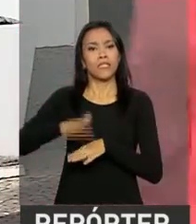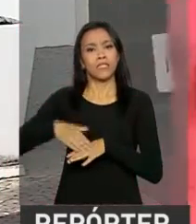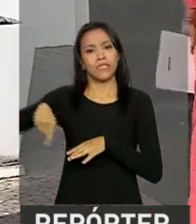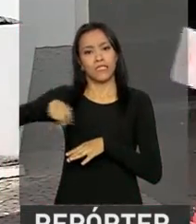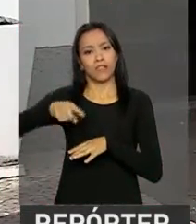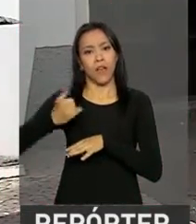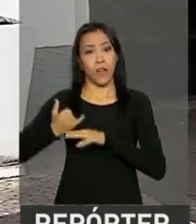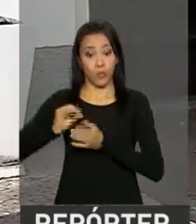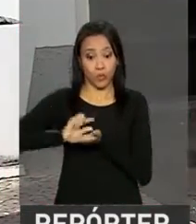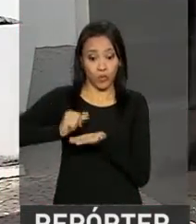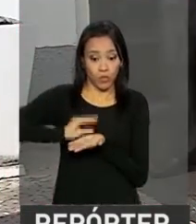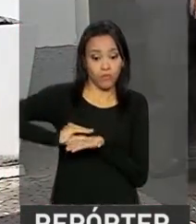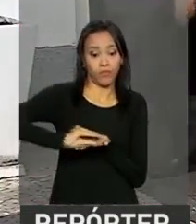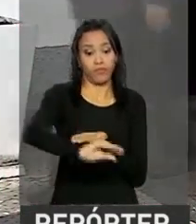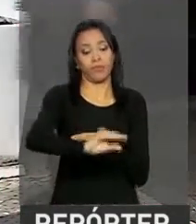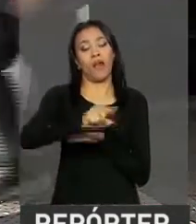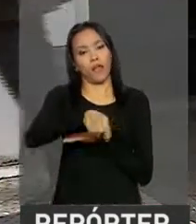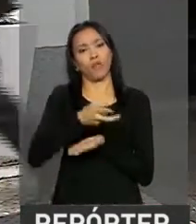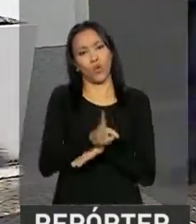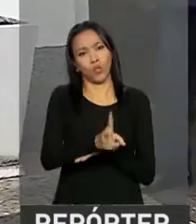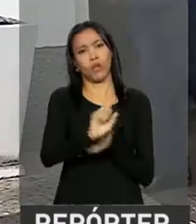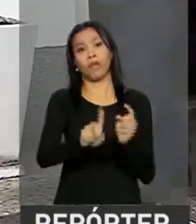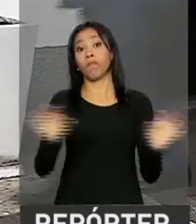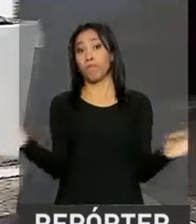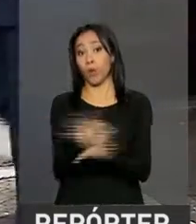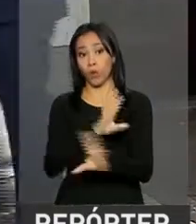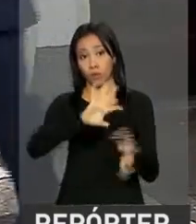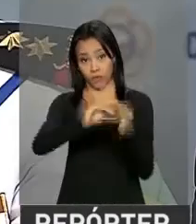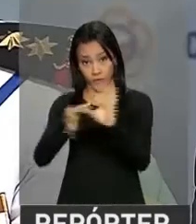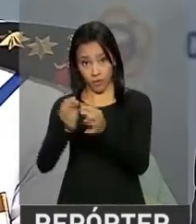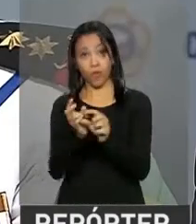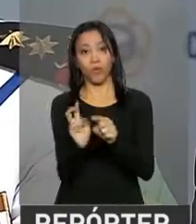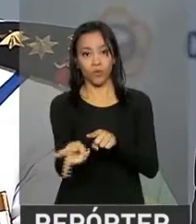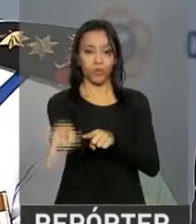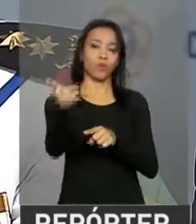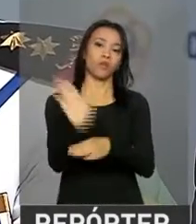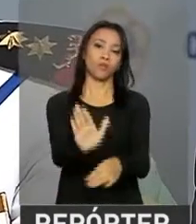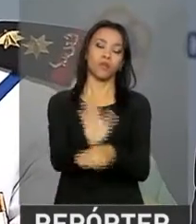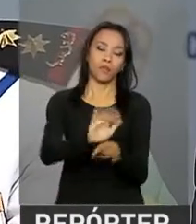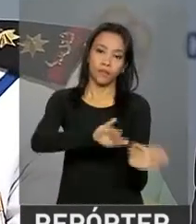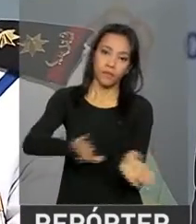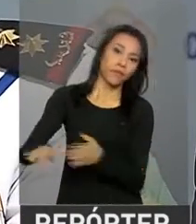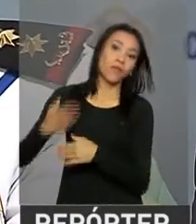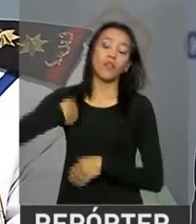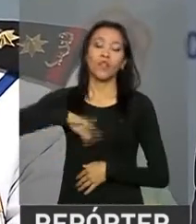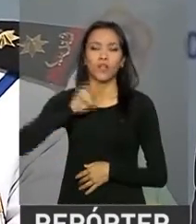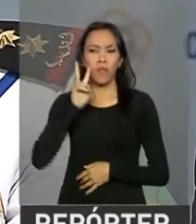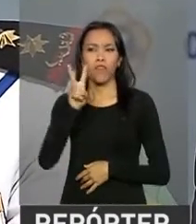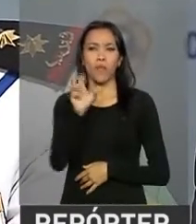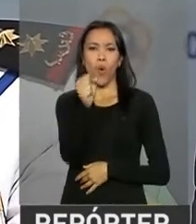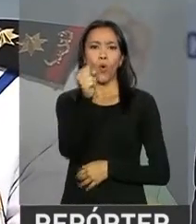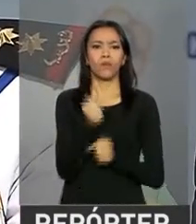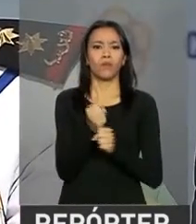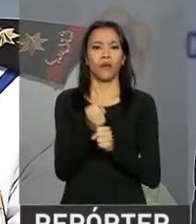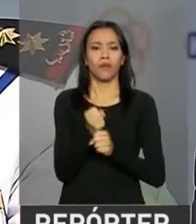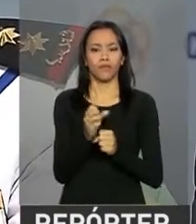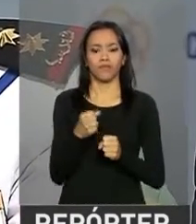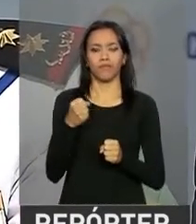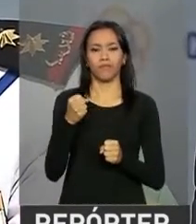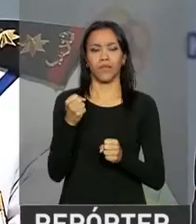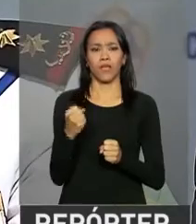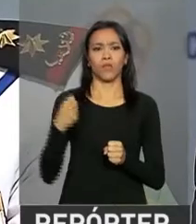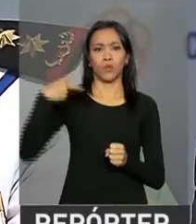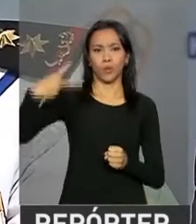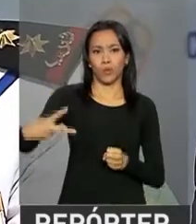dos atletas devem continuar depois das olimpíadas nós já estamos olhando oito anos ou seja duas olimpíadas